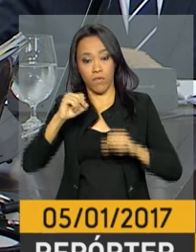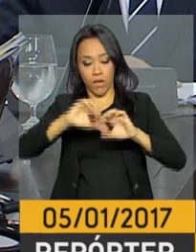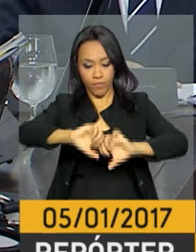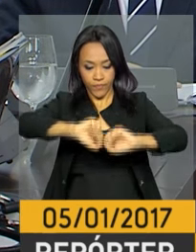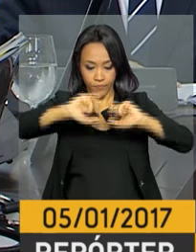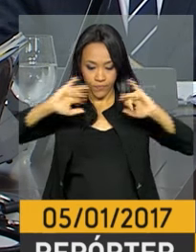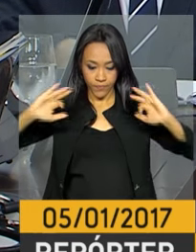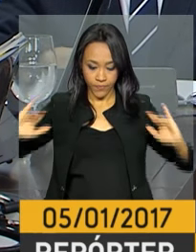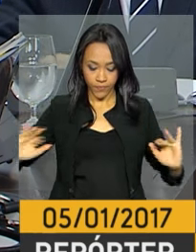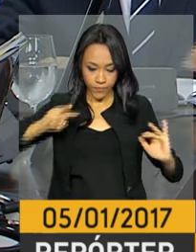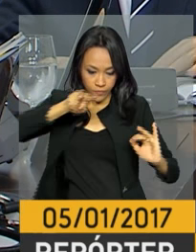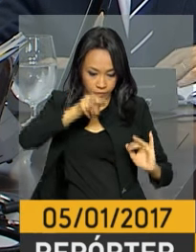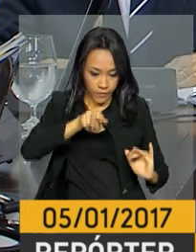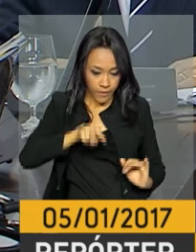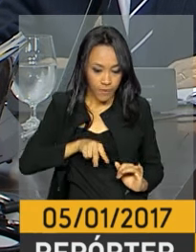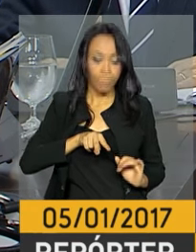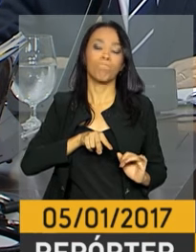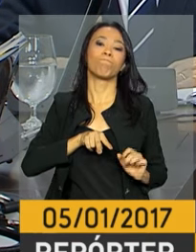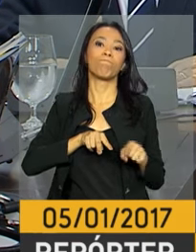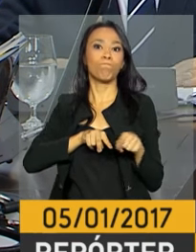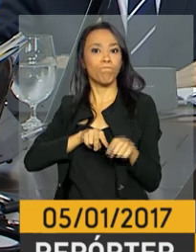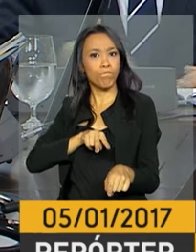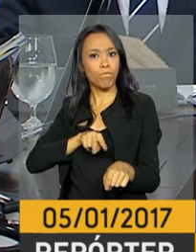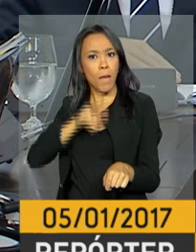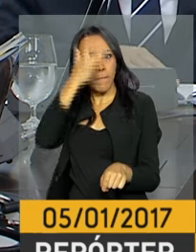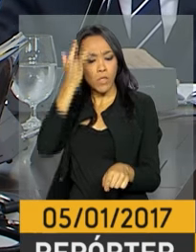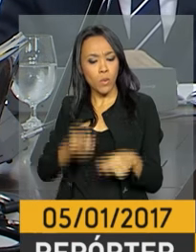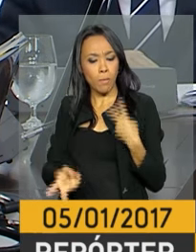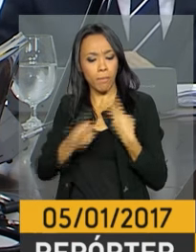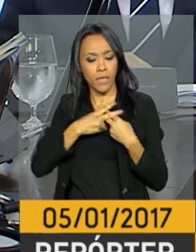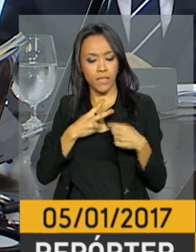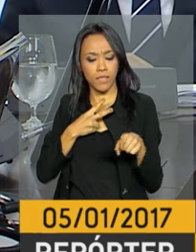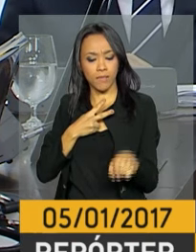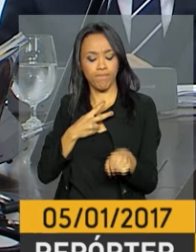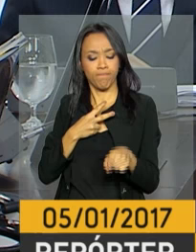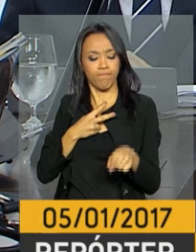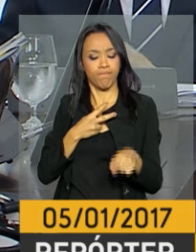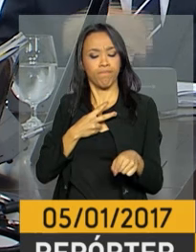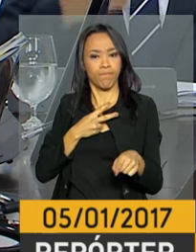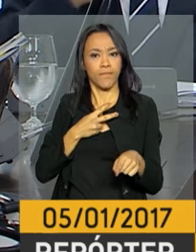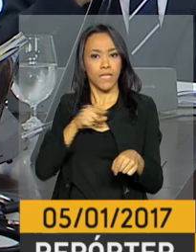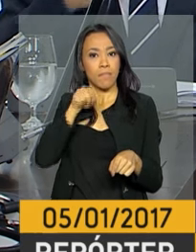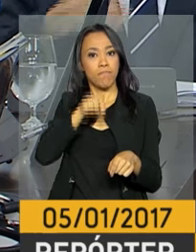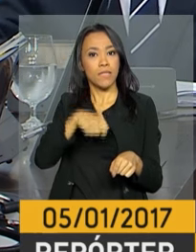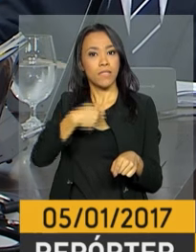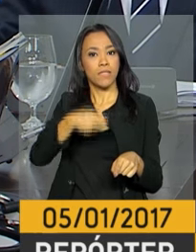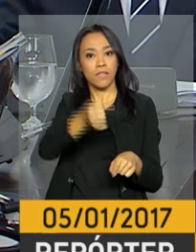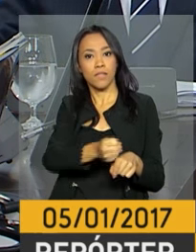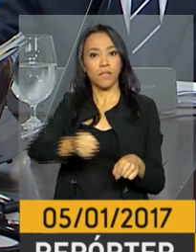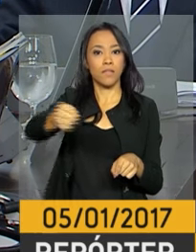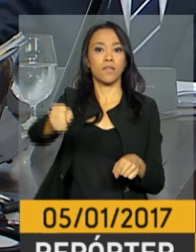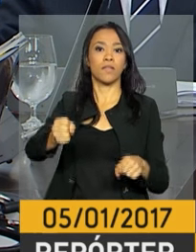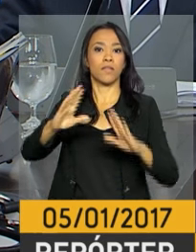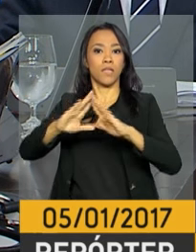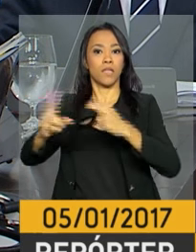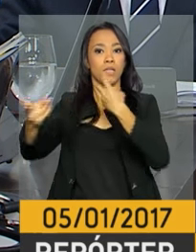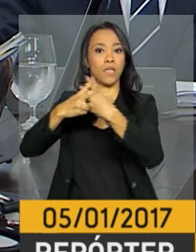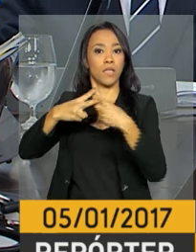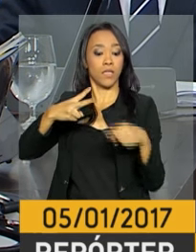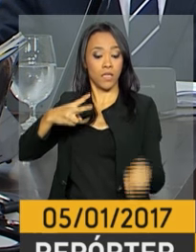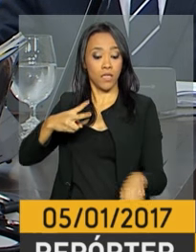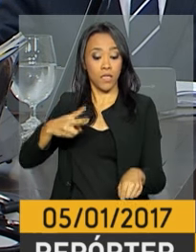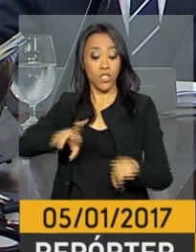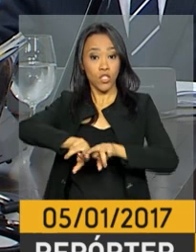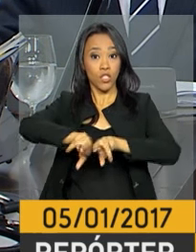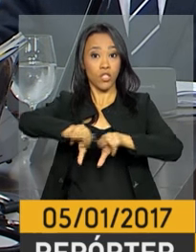direitos individuais verifica que o preso deve cumprir a pena de acordo presídios estabelecimentos